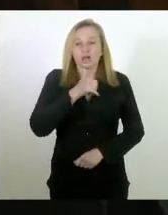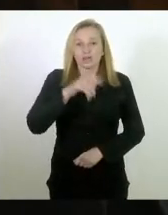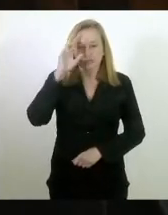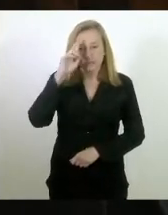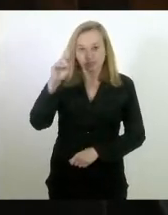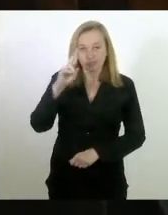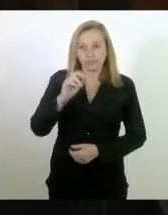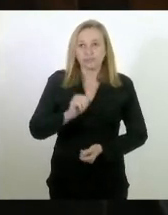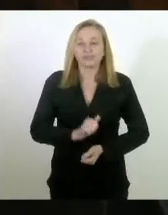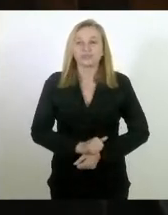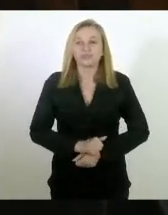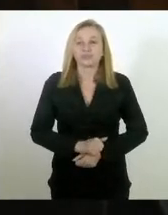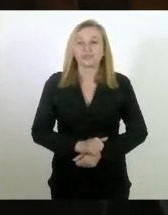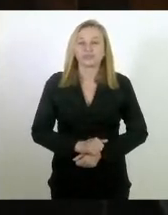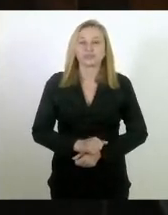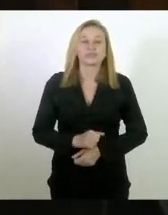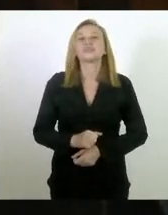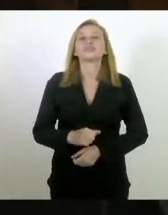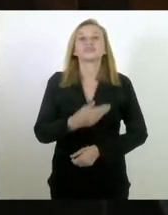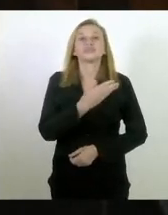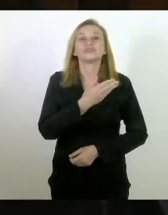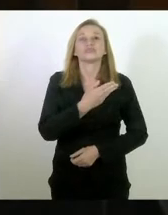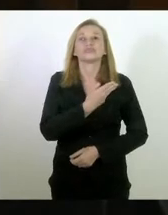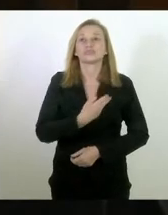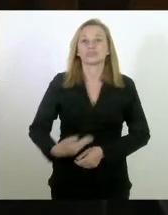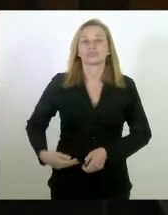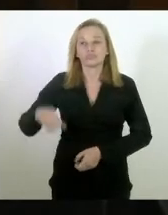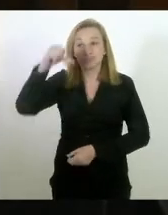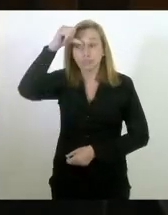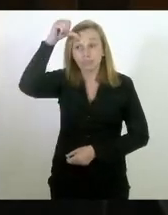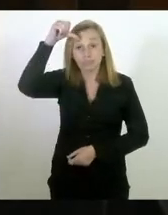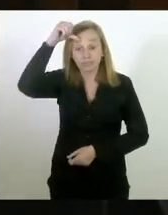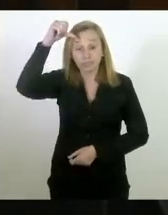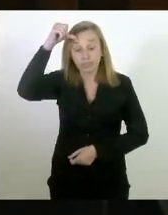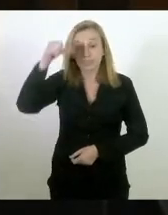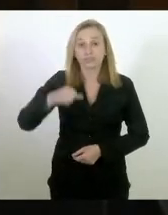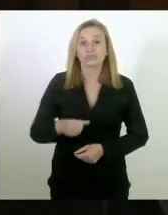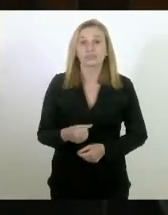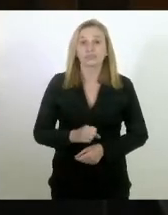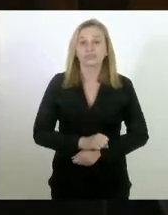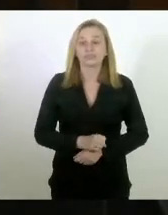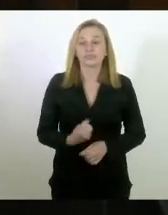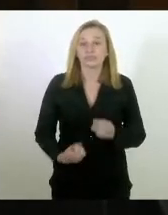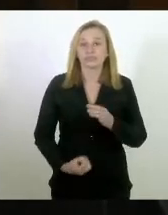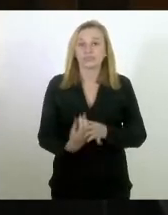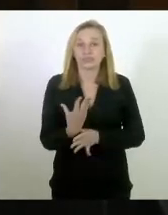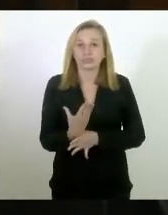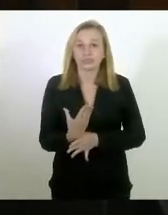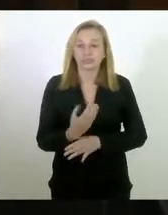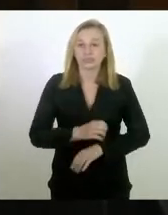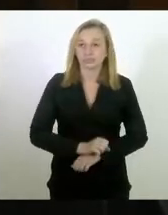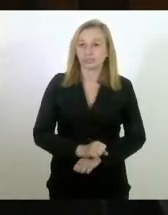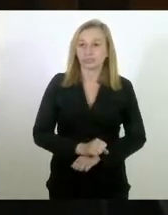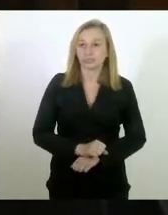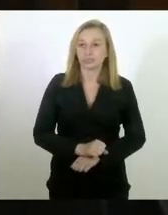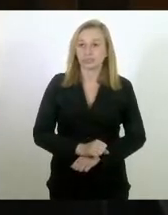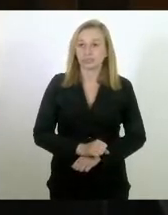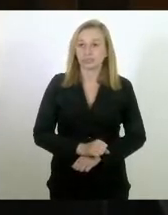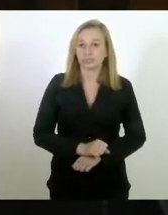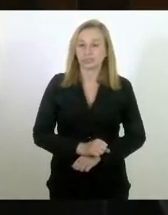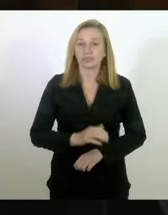governador Cláudio Castro cria a enésima